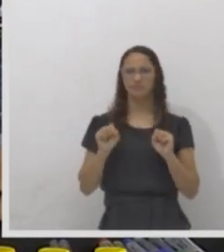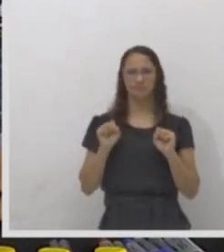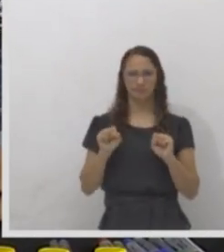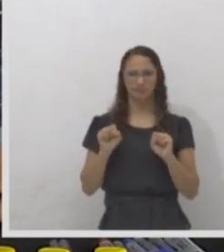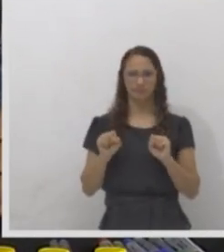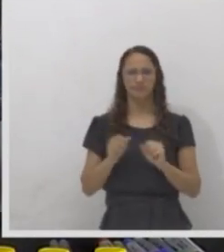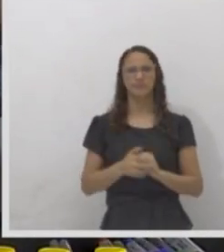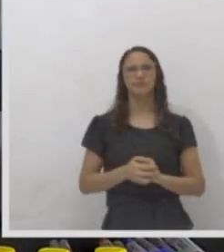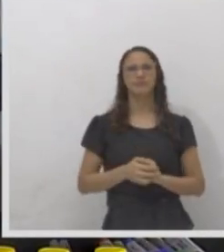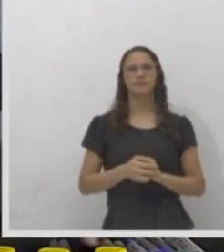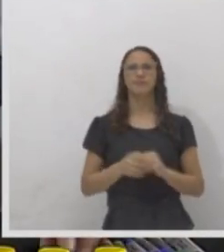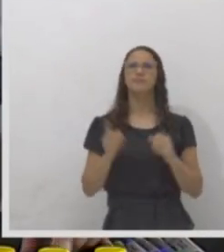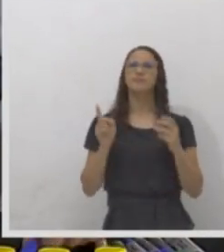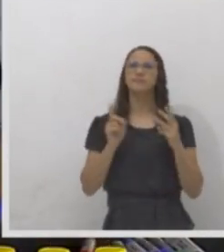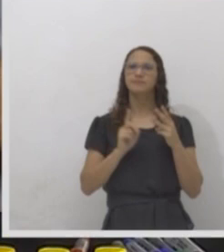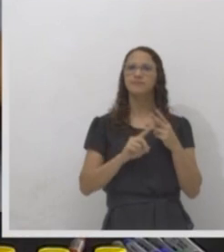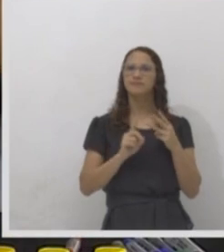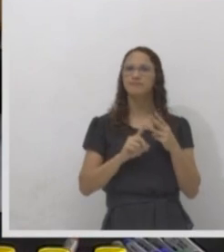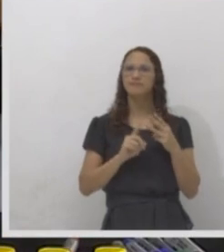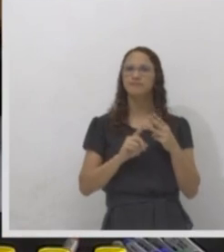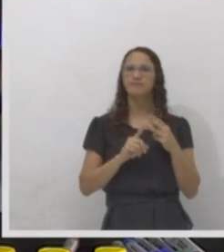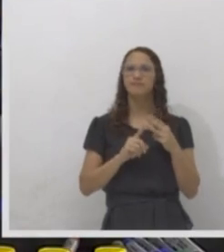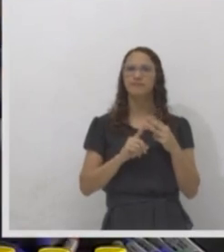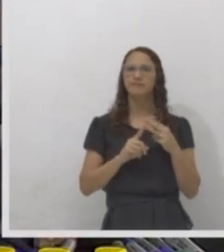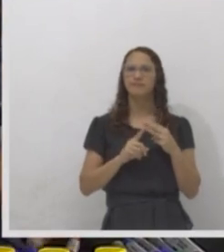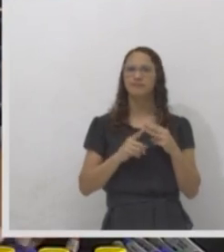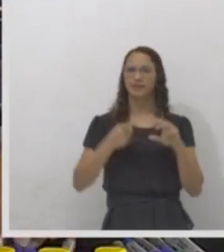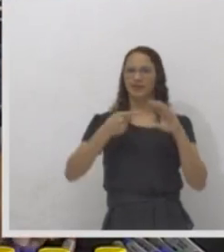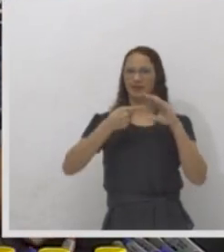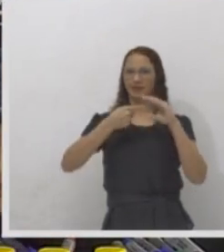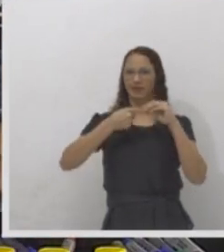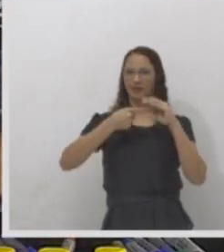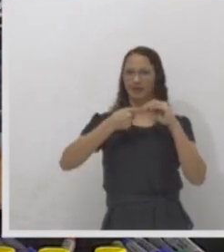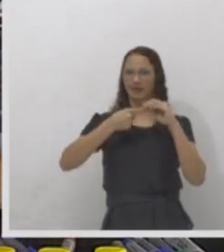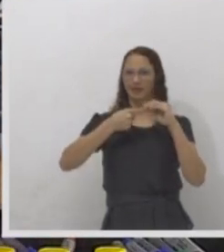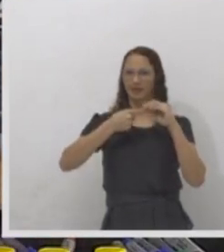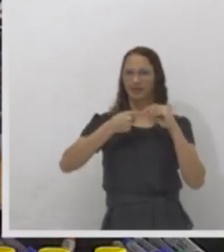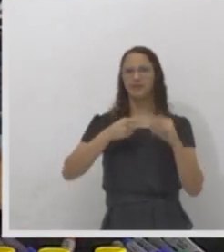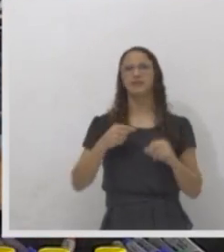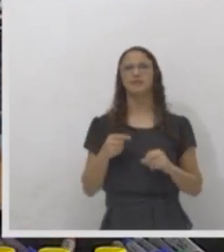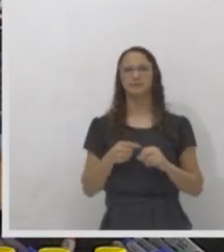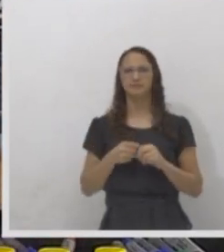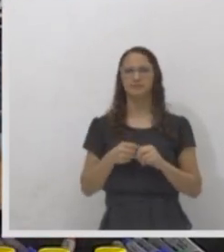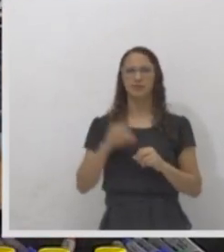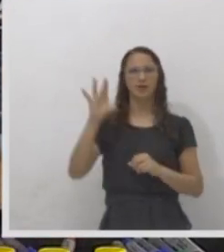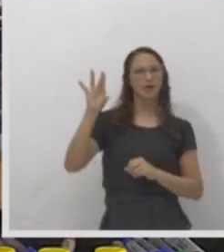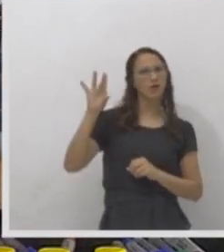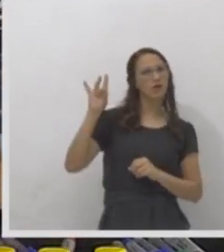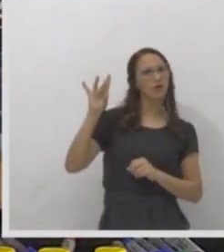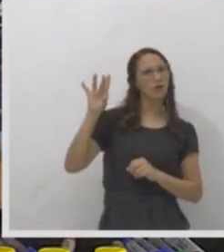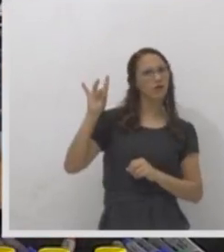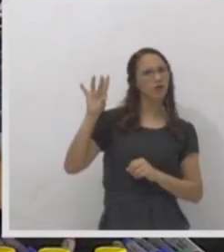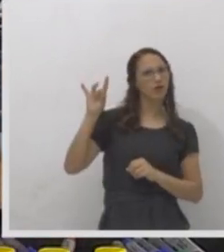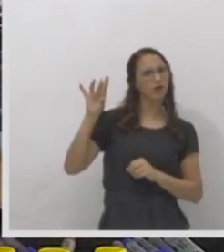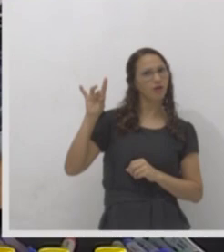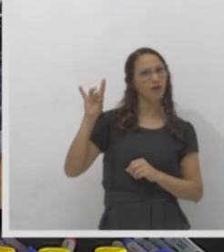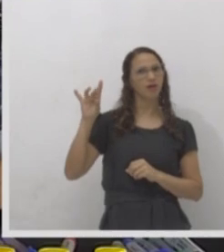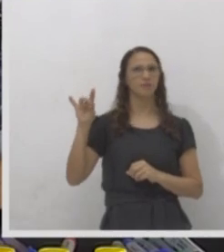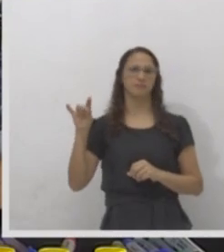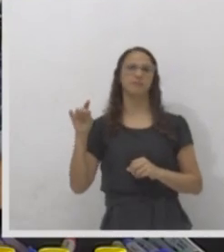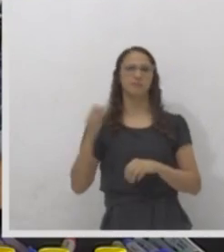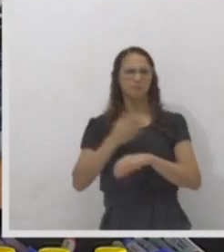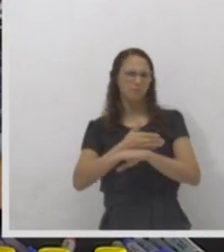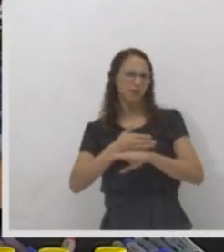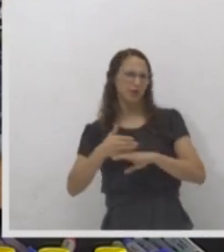certo? Vamos precisar de caneta, cola de isopor, mas pode ser cola branca também, uma tesoura